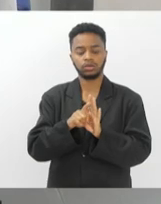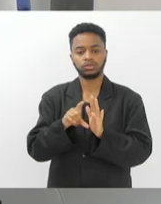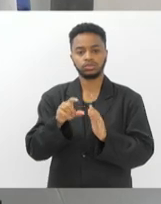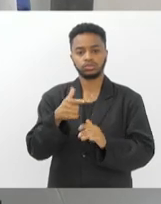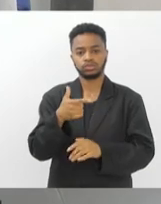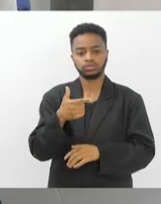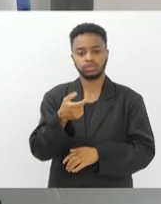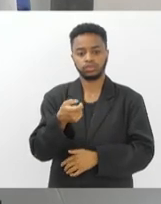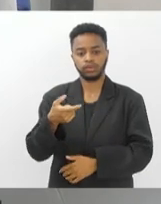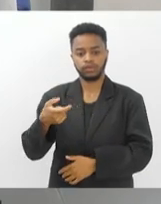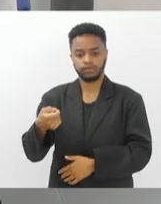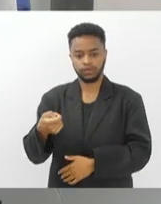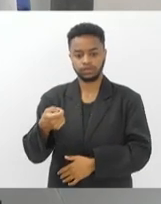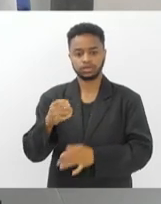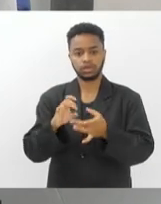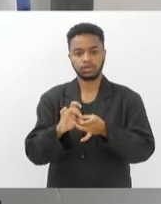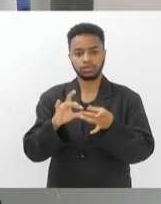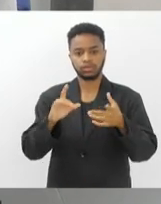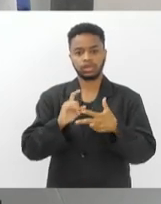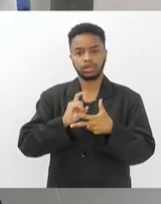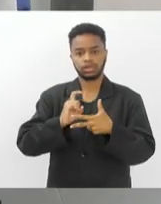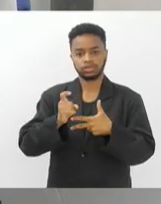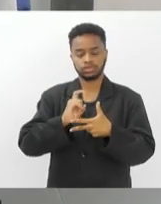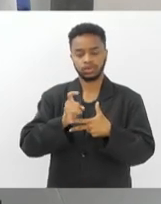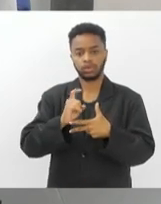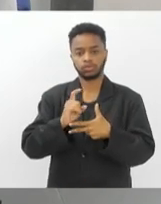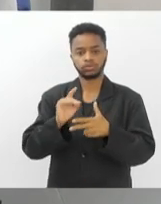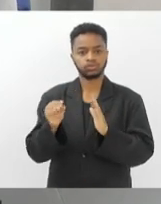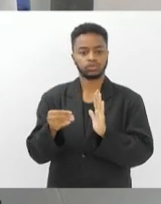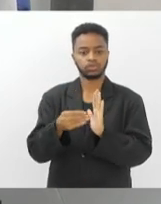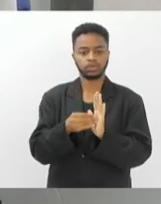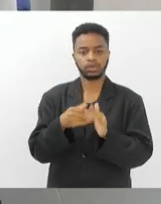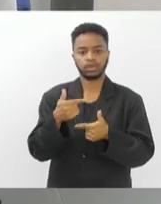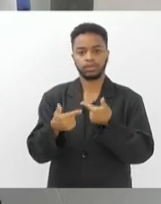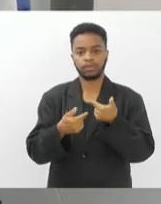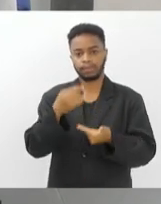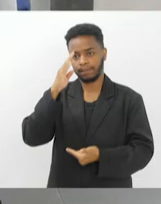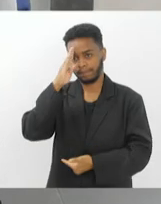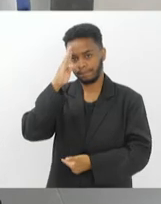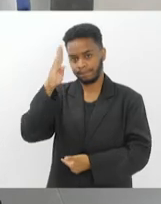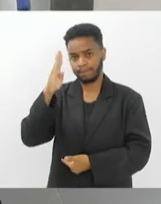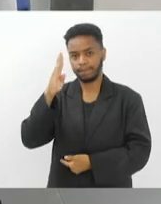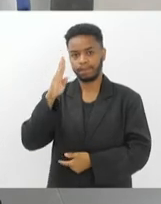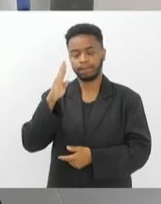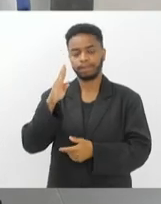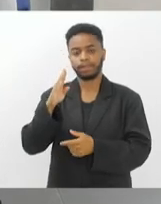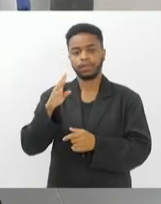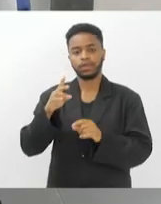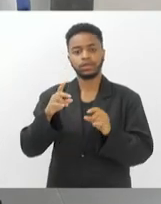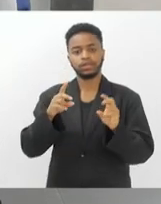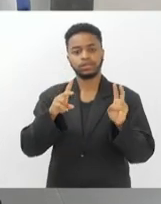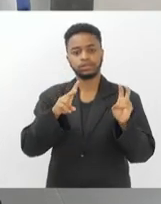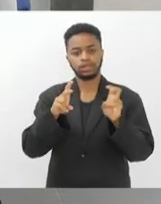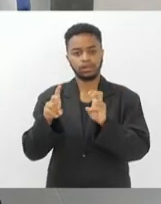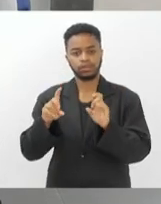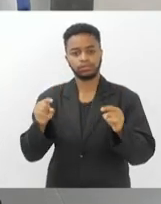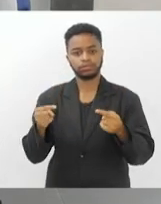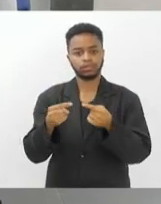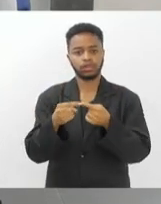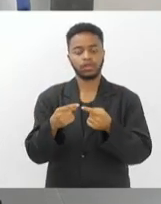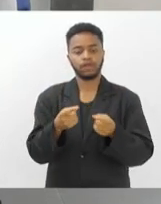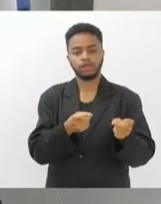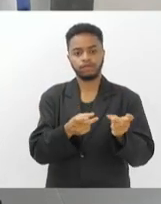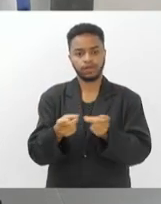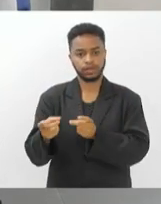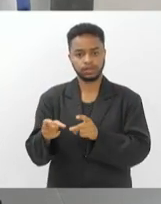2020, autoriza o Poder Executivo a classificar como serviço essencial as atividades e os serviços relacionados ao comércio, respeitando